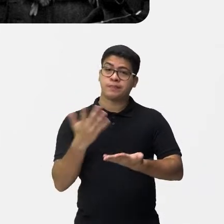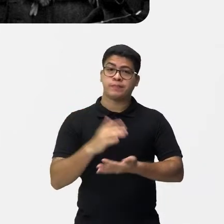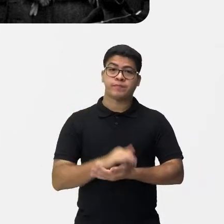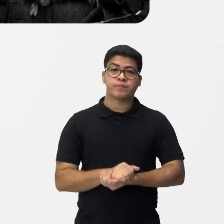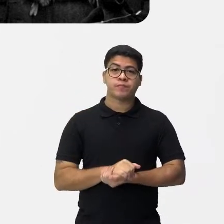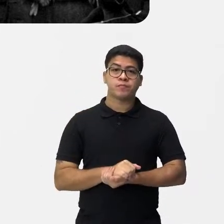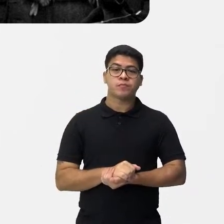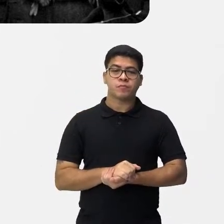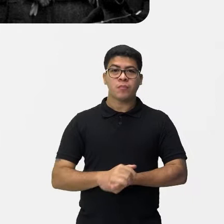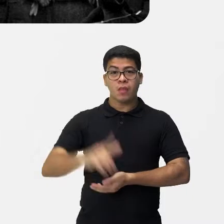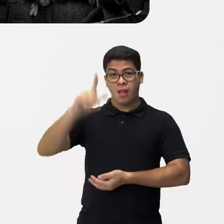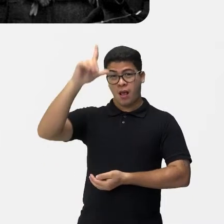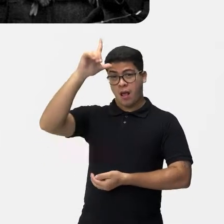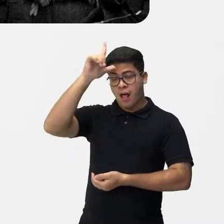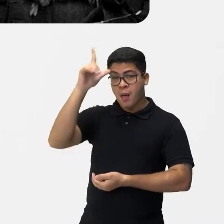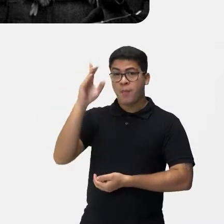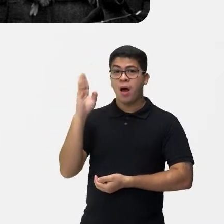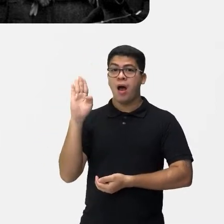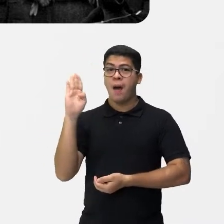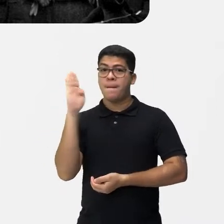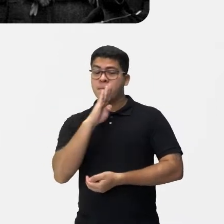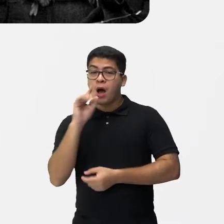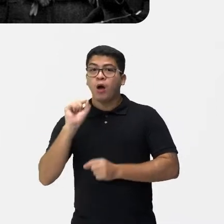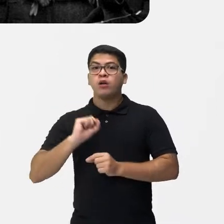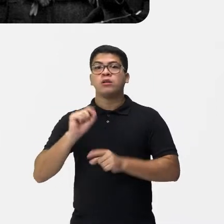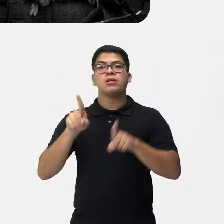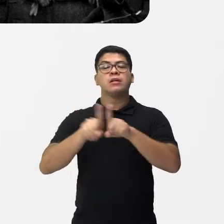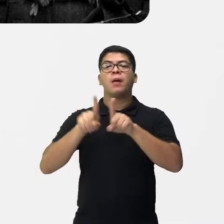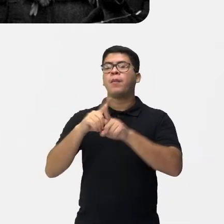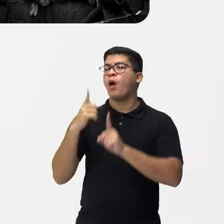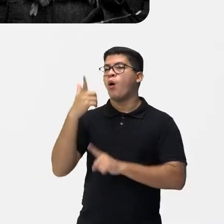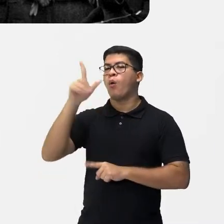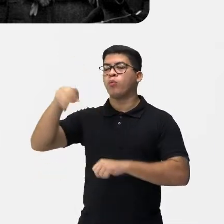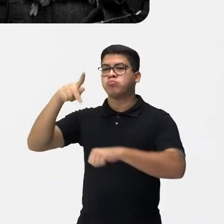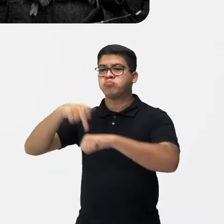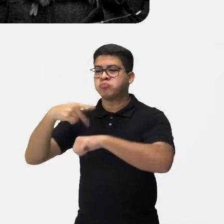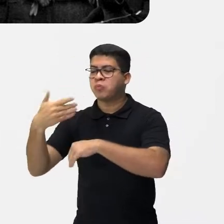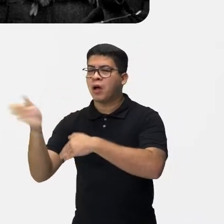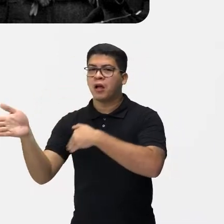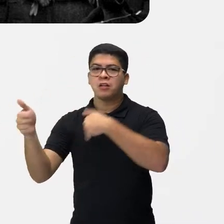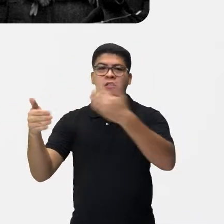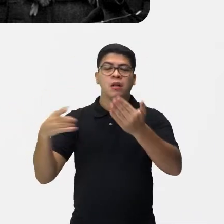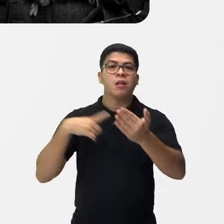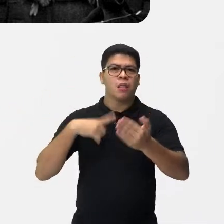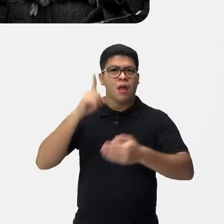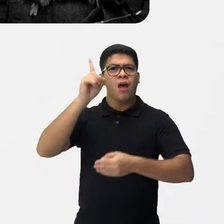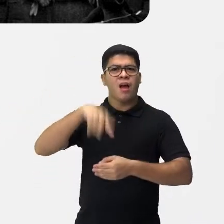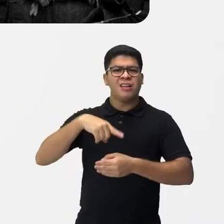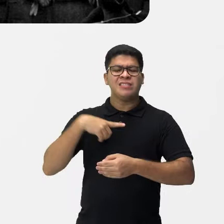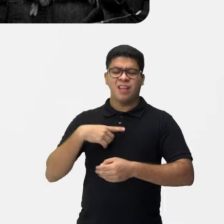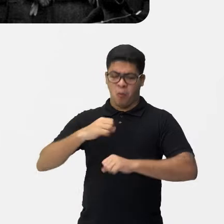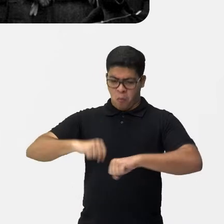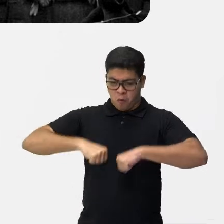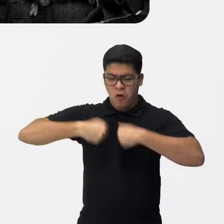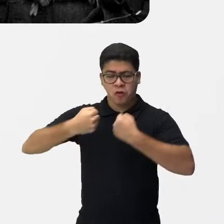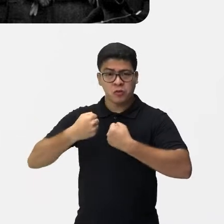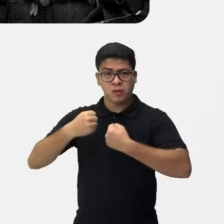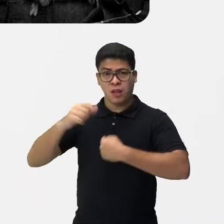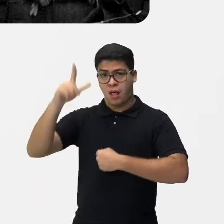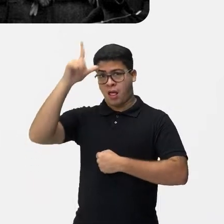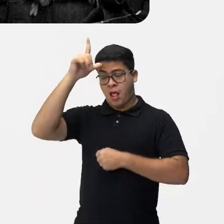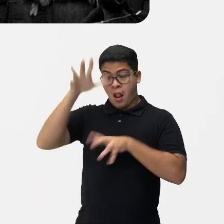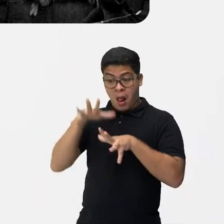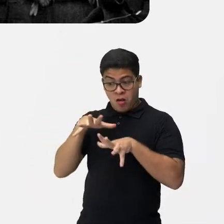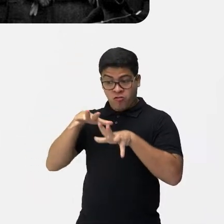aqui, Alemanha, Bélgica e Luxemburgo se rendendo, é a fase em que o exército nazista tem bastante força, e a Alemanha